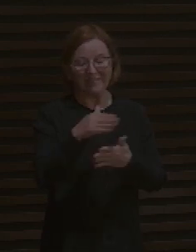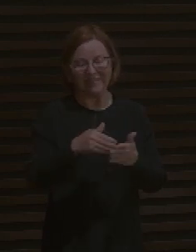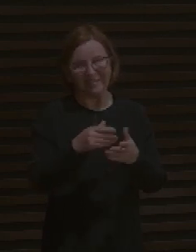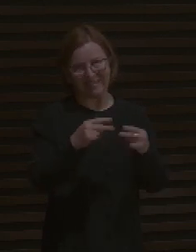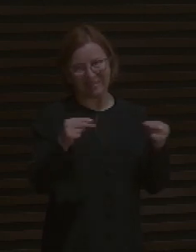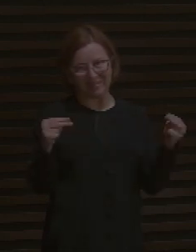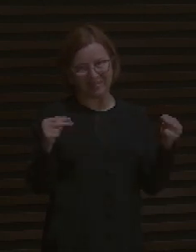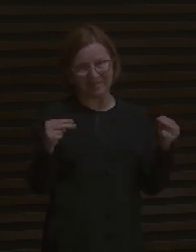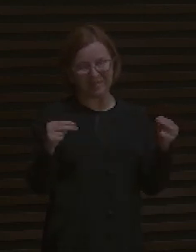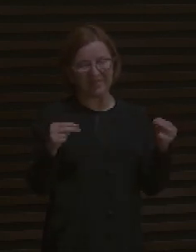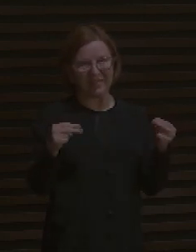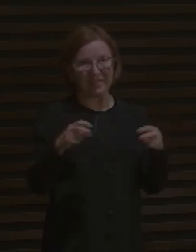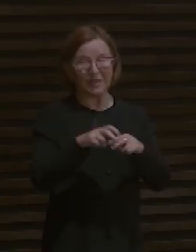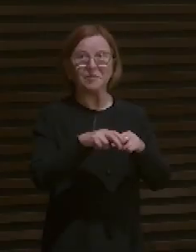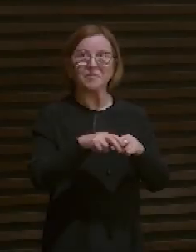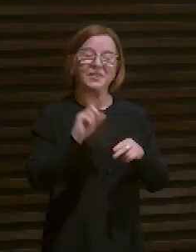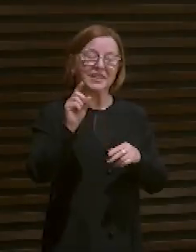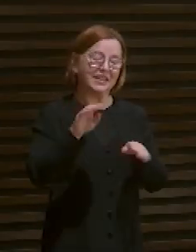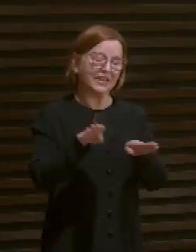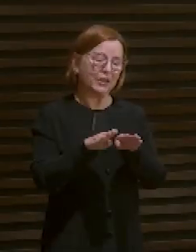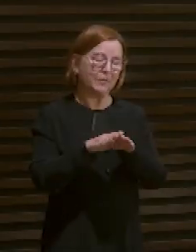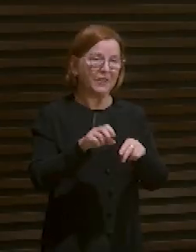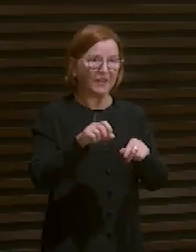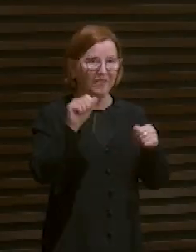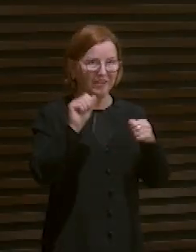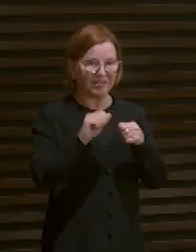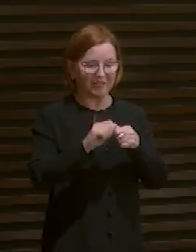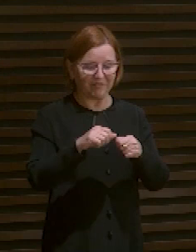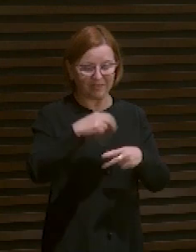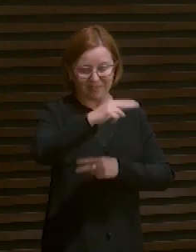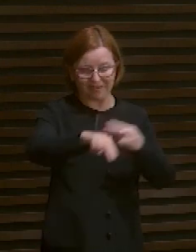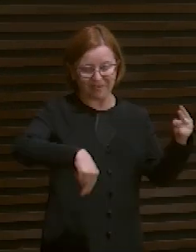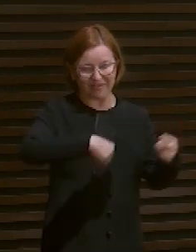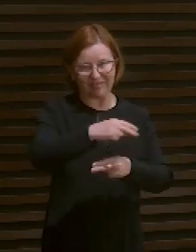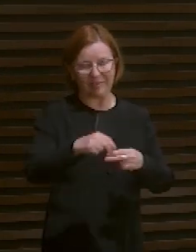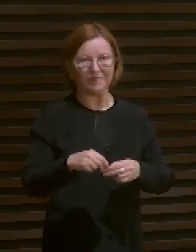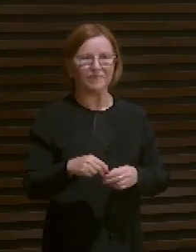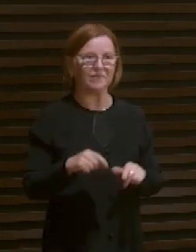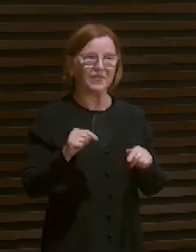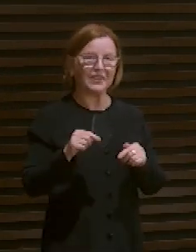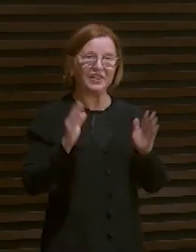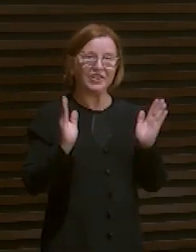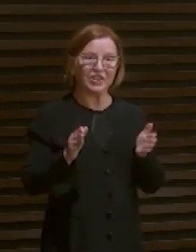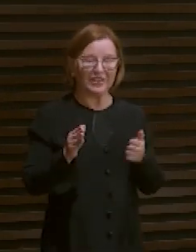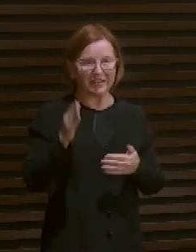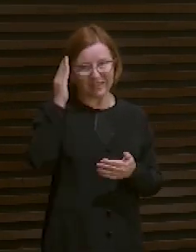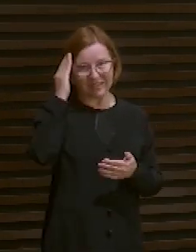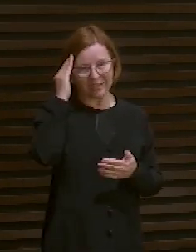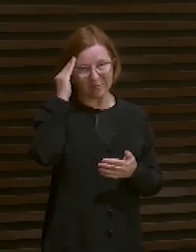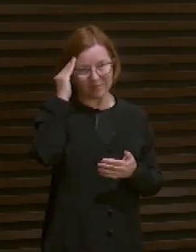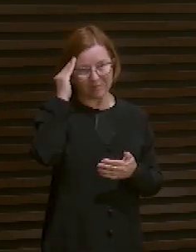coisas, pelo qual também fez o universo. Aqui nós temos já quem é a